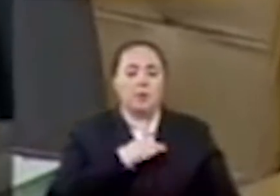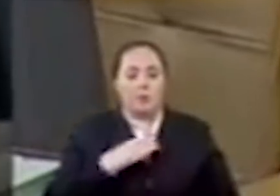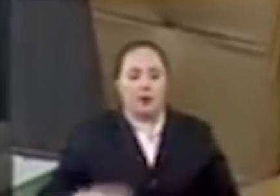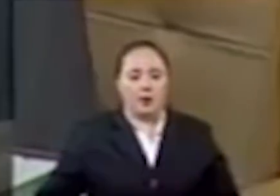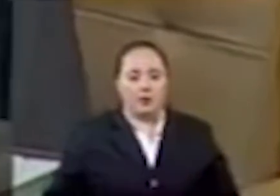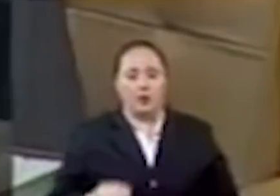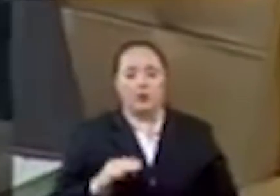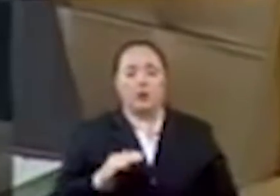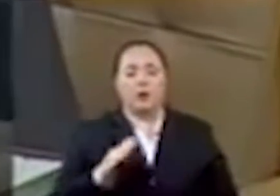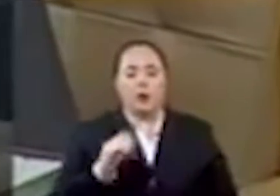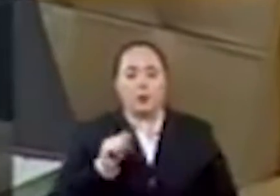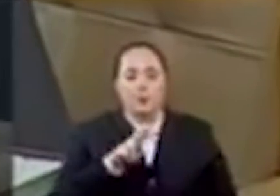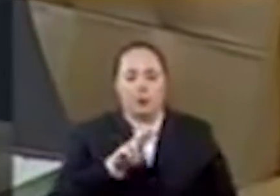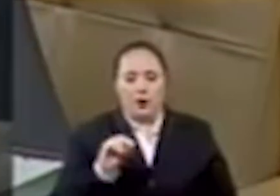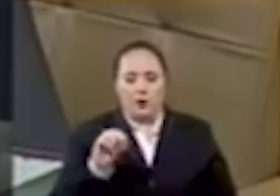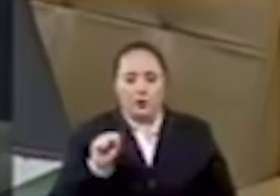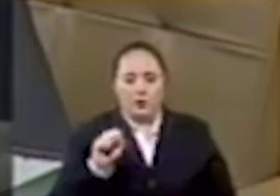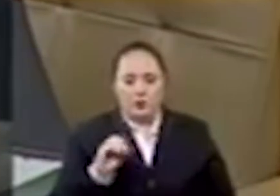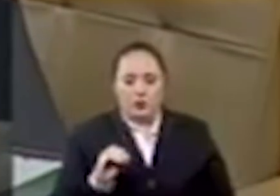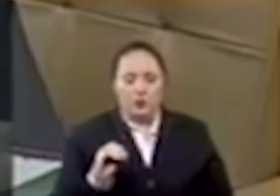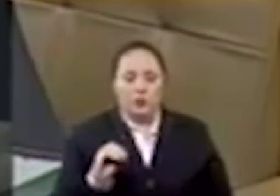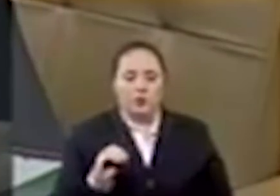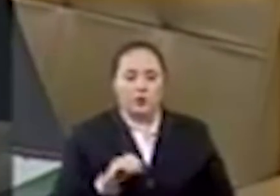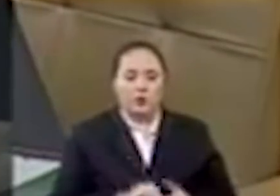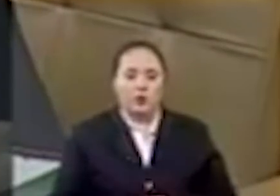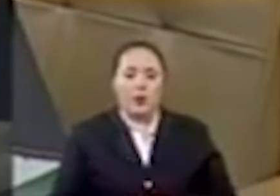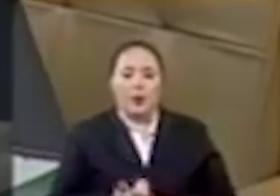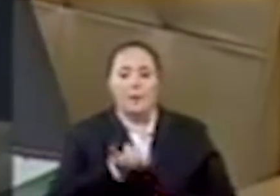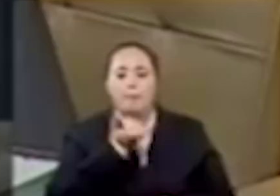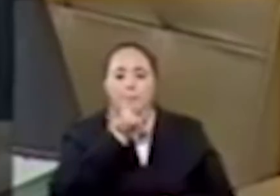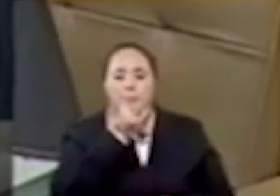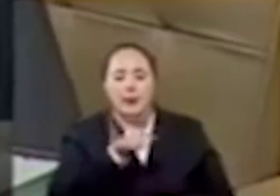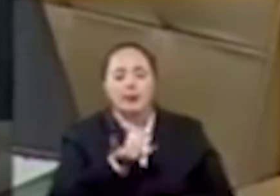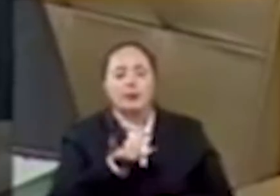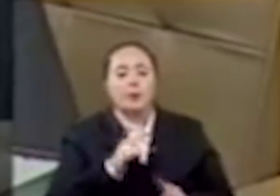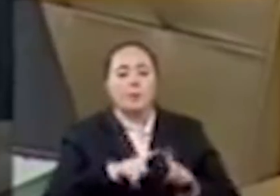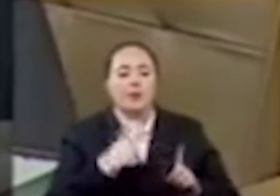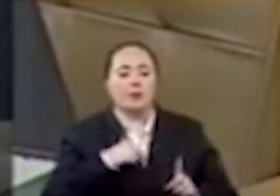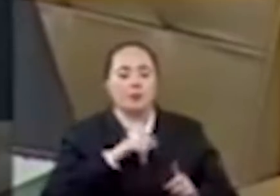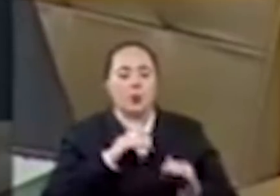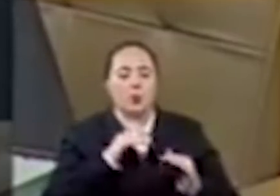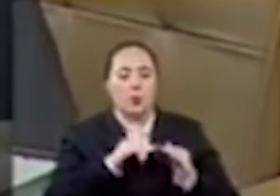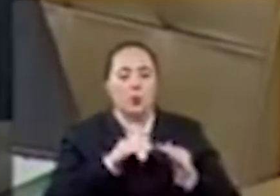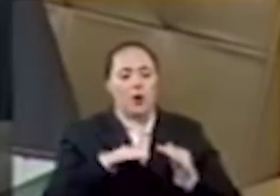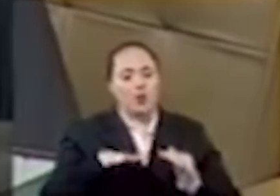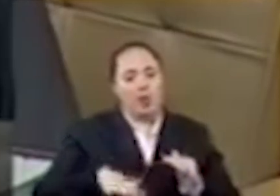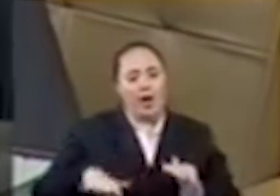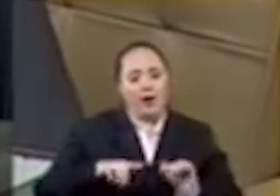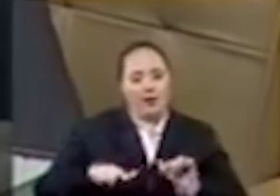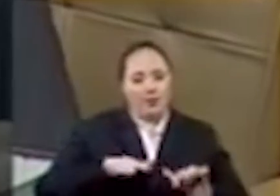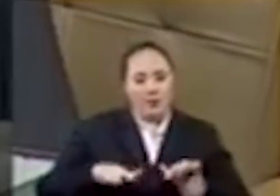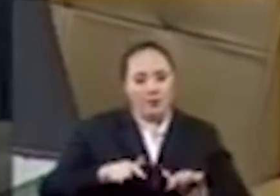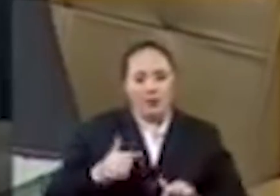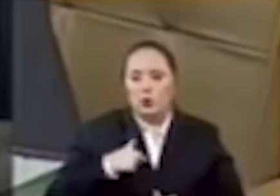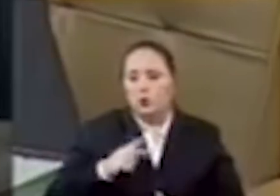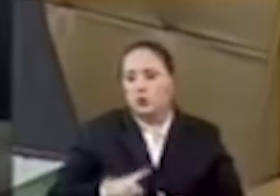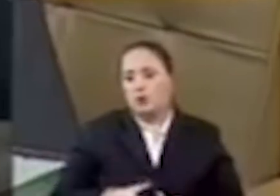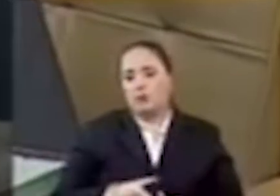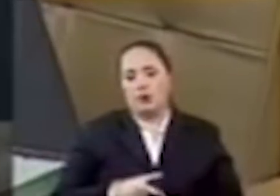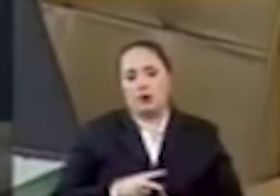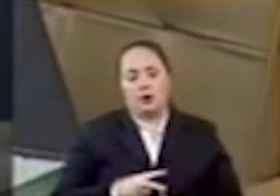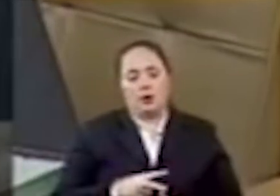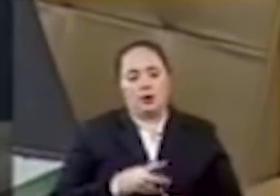com ressalva da área trabalhista, perdoe-me sua excelência, sempre me encantam, mesmo